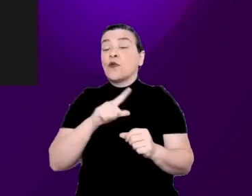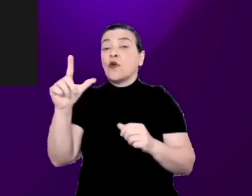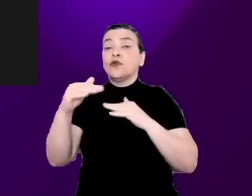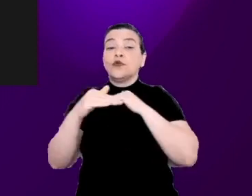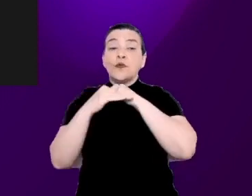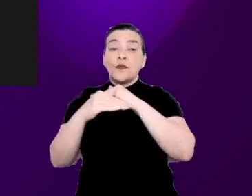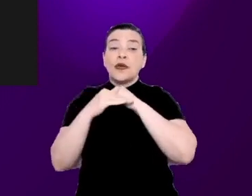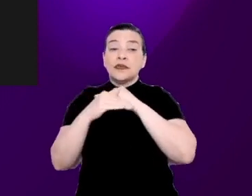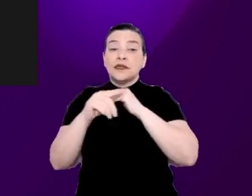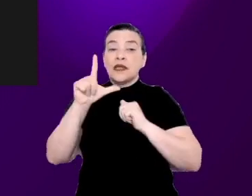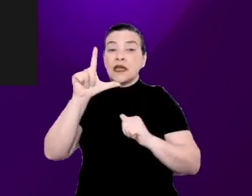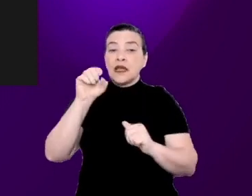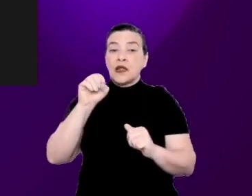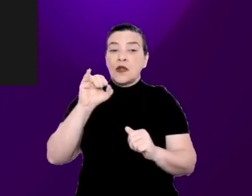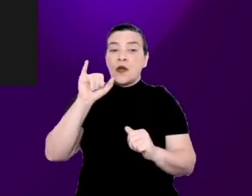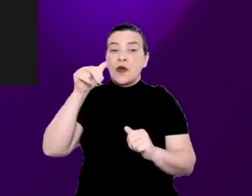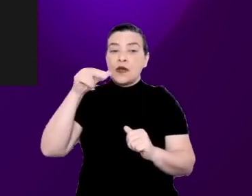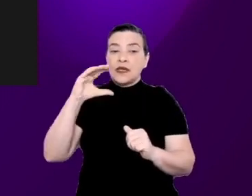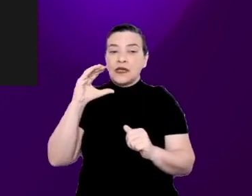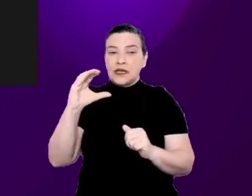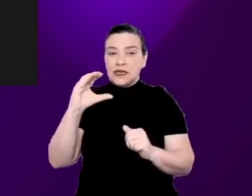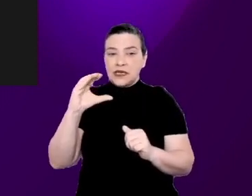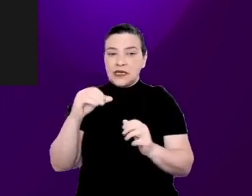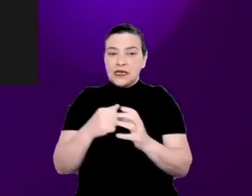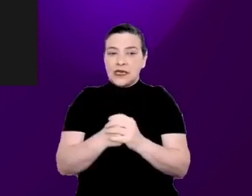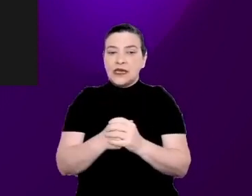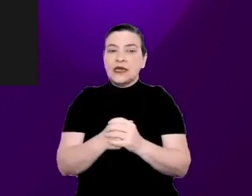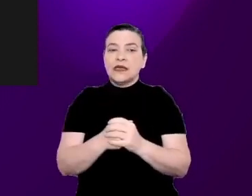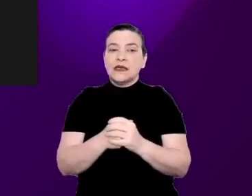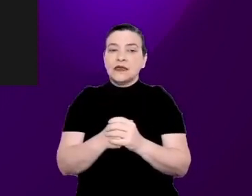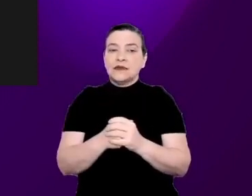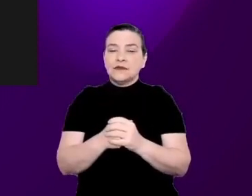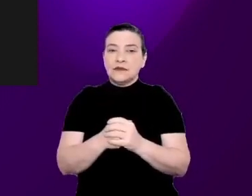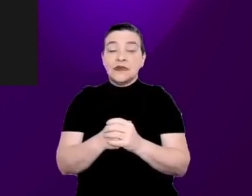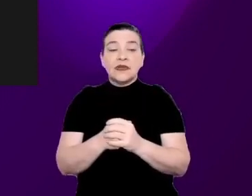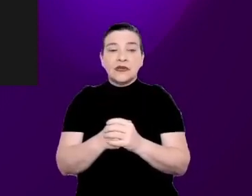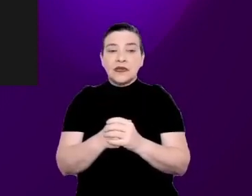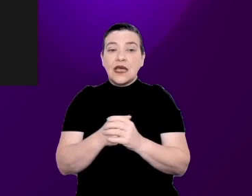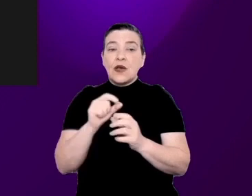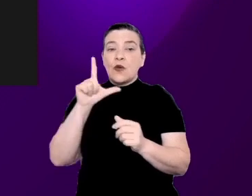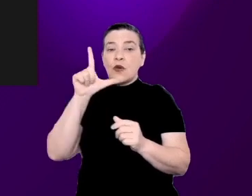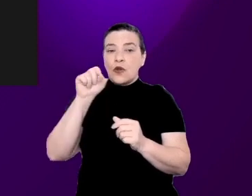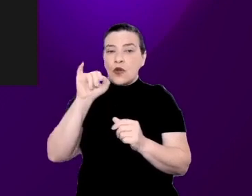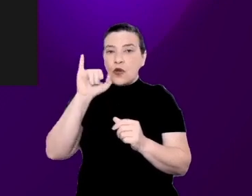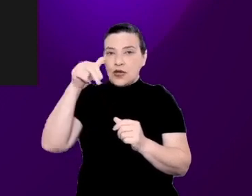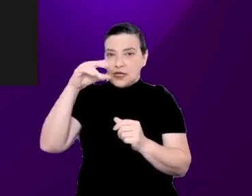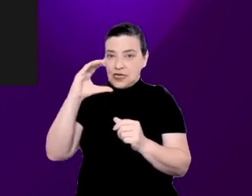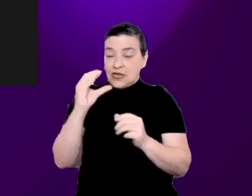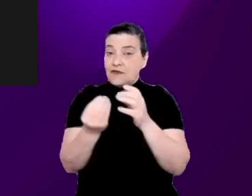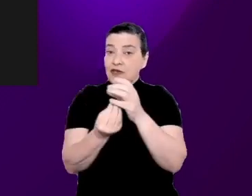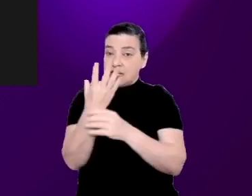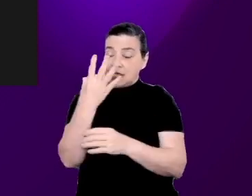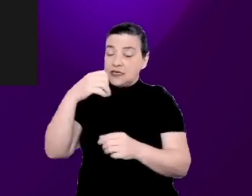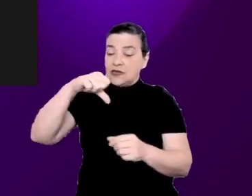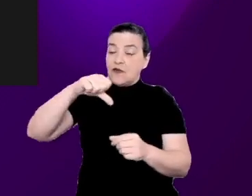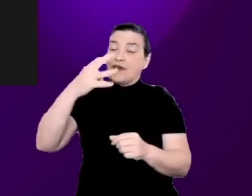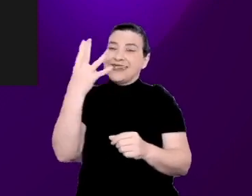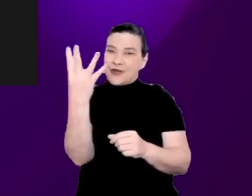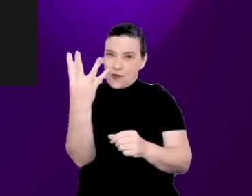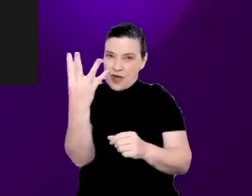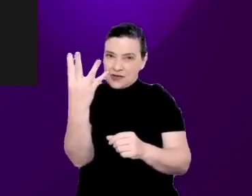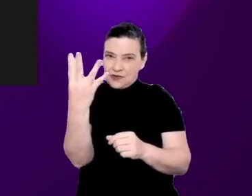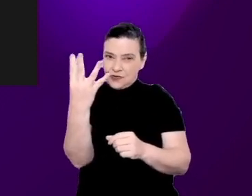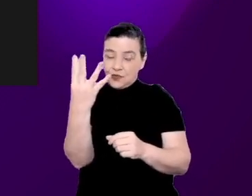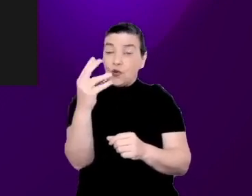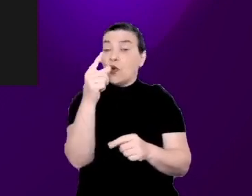lançado chamado Logical Observation Identifiers Names and Codes, é o LOINC. Ele foi desenvolvido em 94